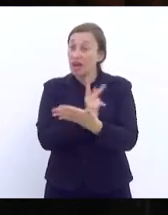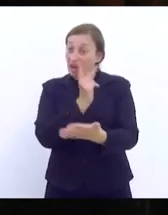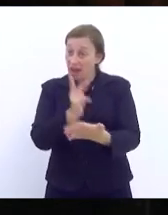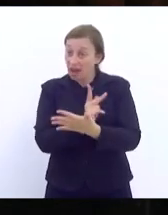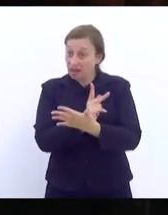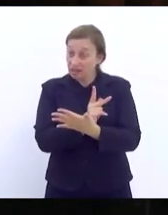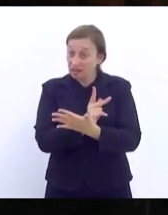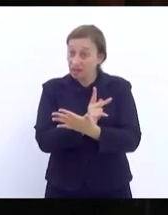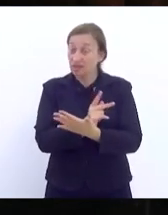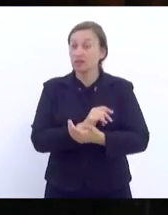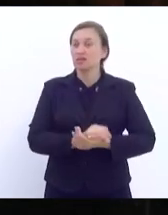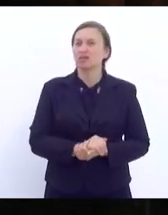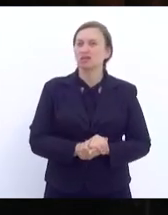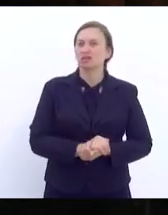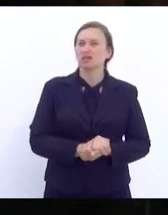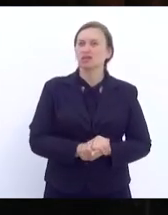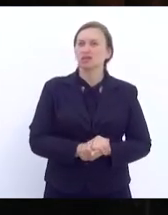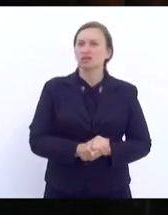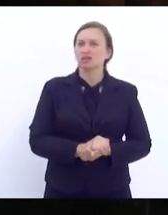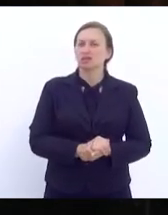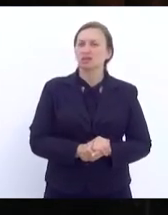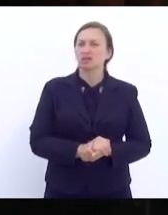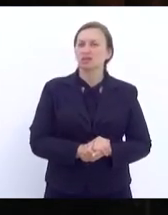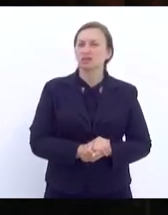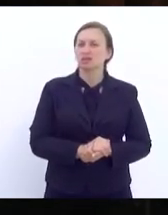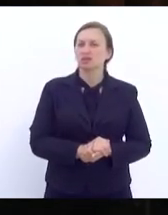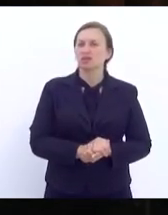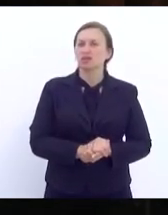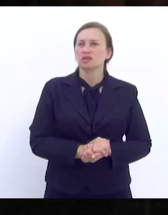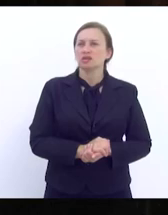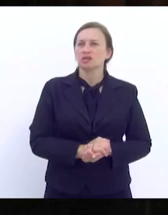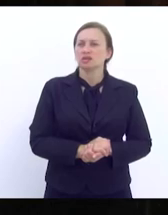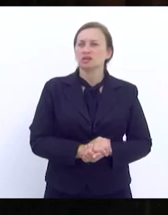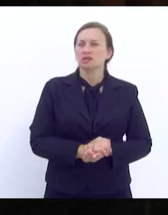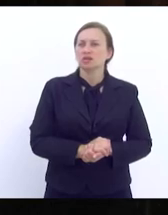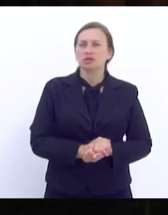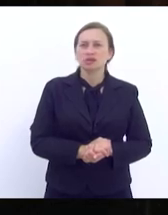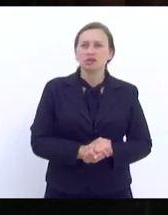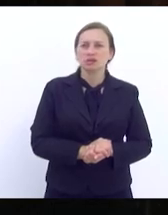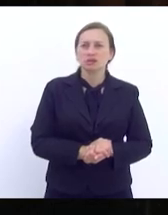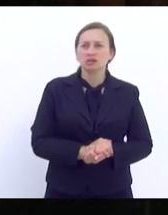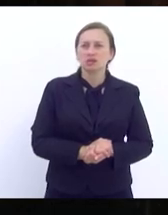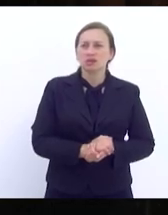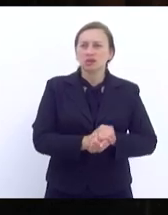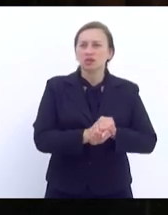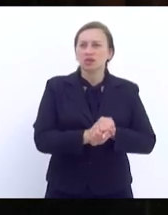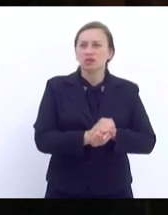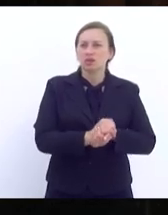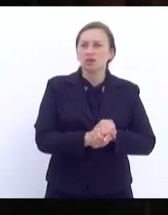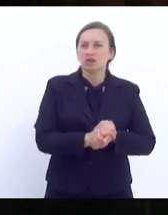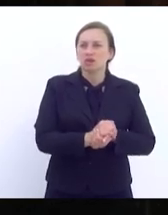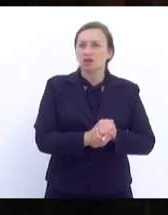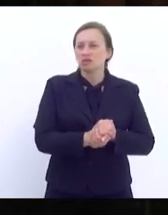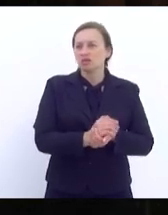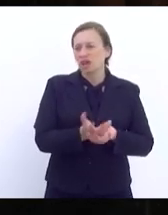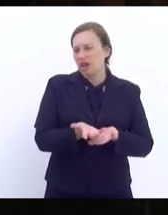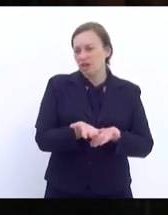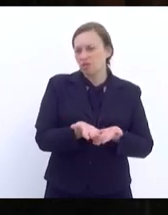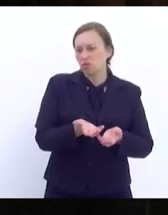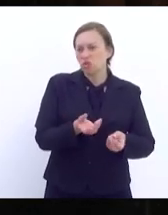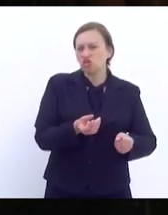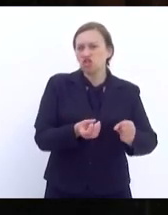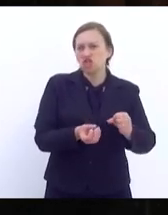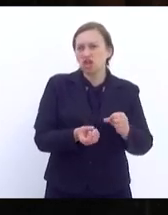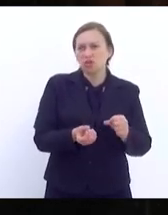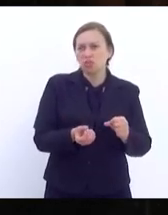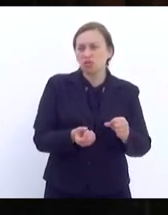que é o fundamento do porto criando vantajosidade é um privado mas